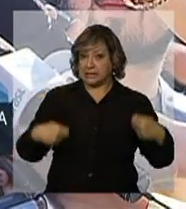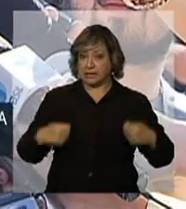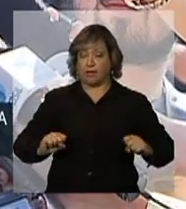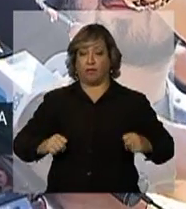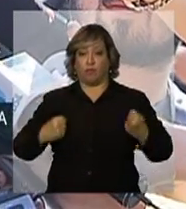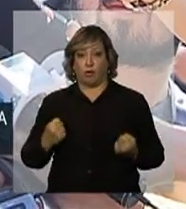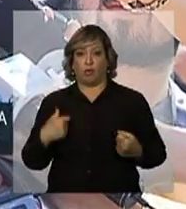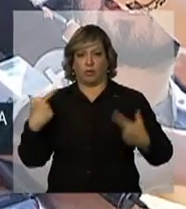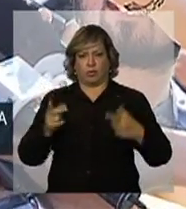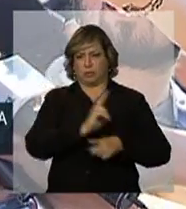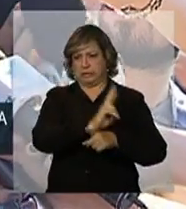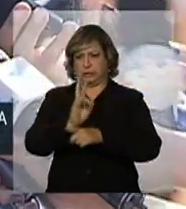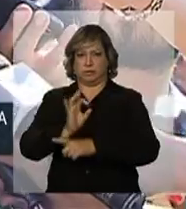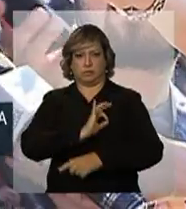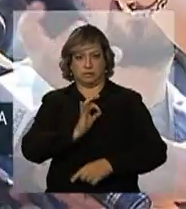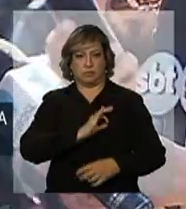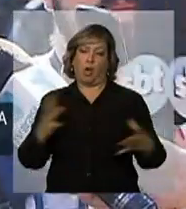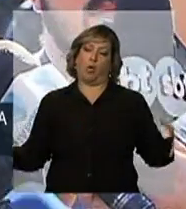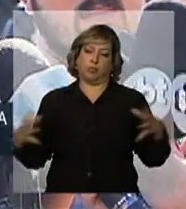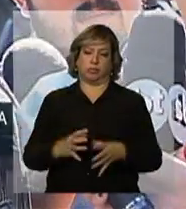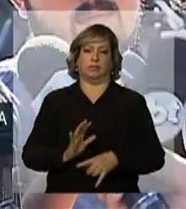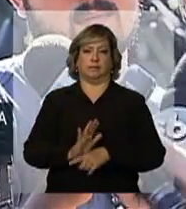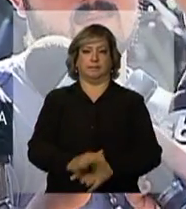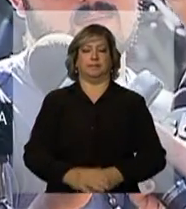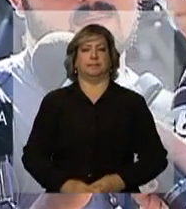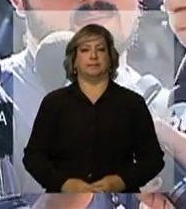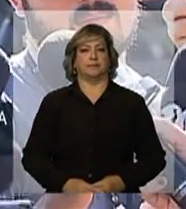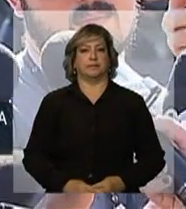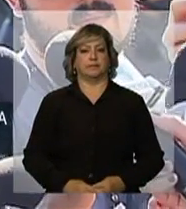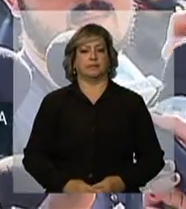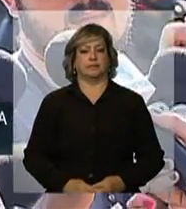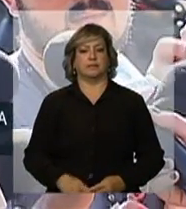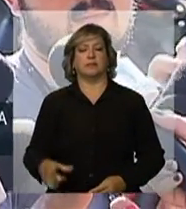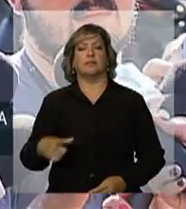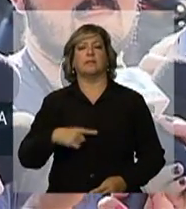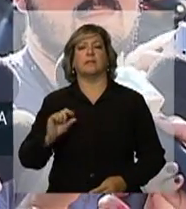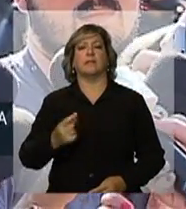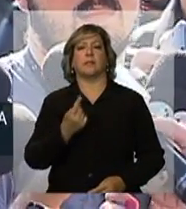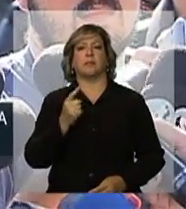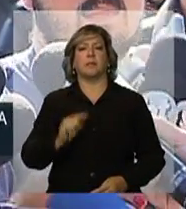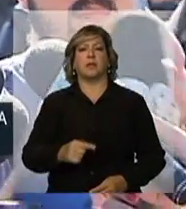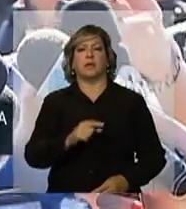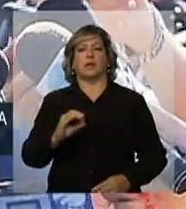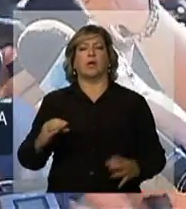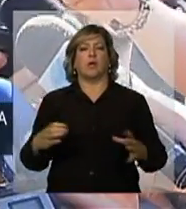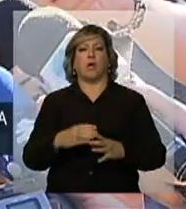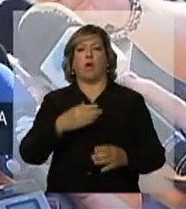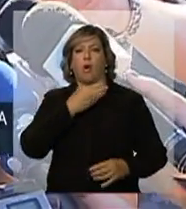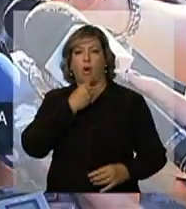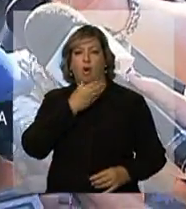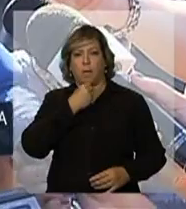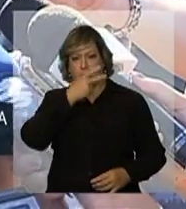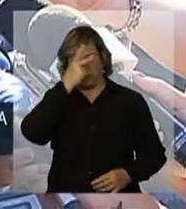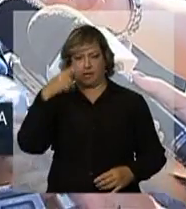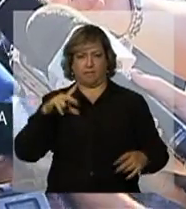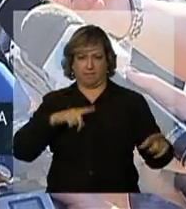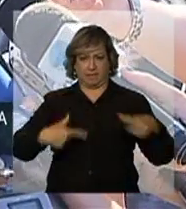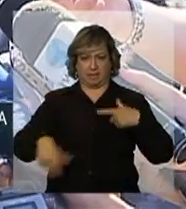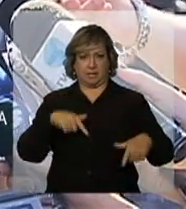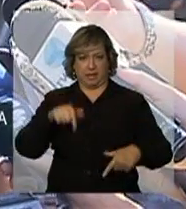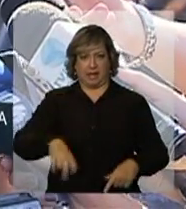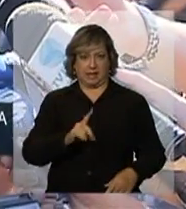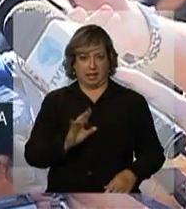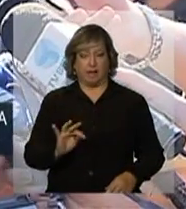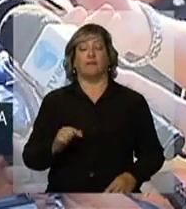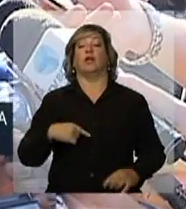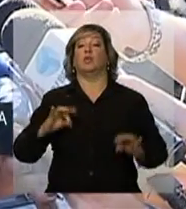as ações de segurança pública. Esses 3.700 homens, eles vão atuar aqui no DF? Todos aqui ligados à